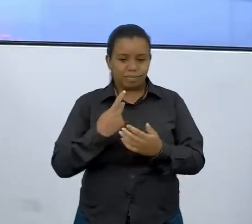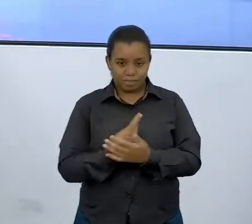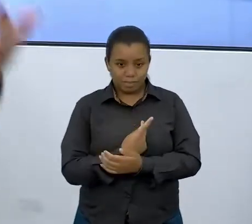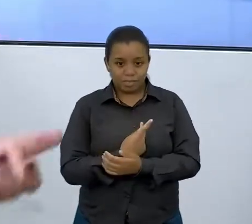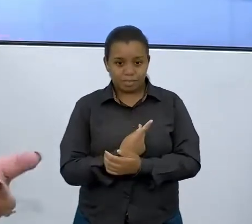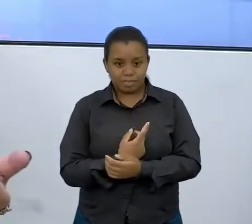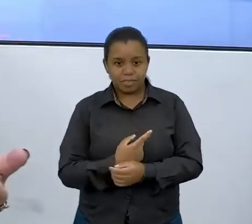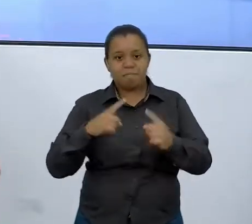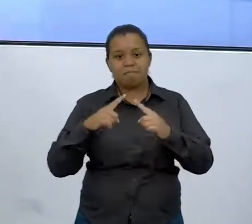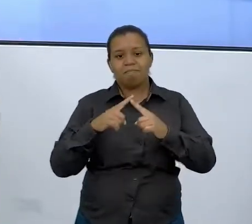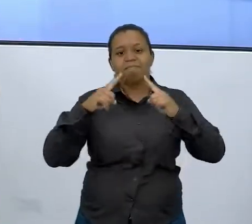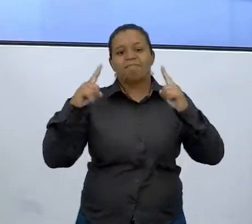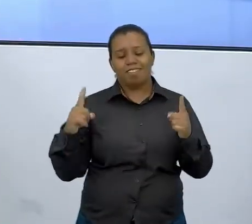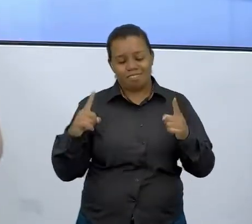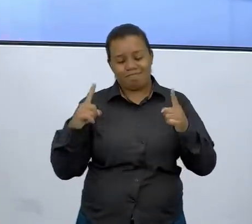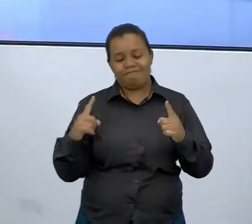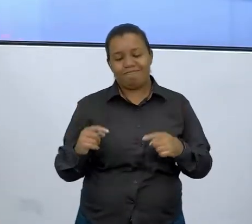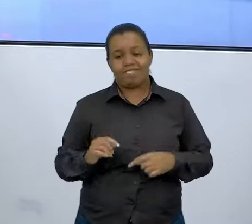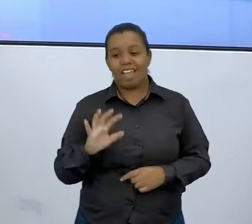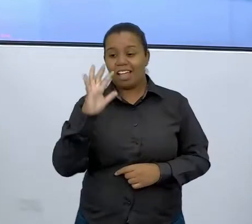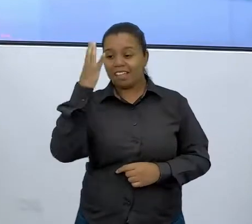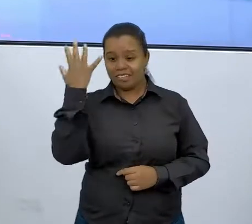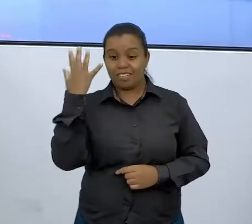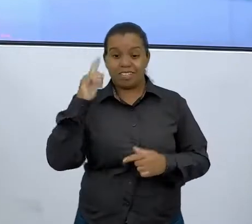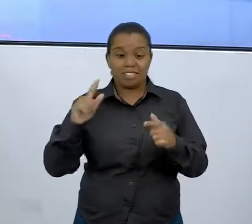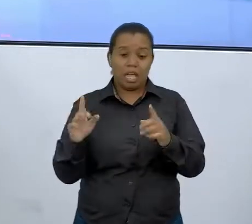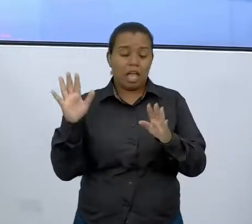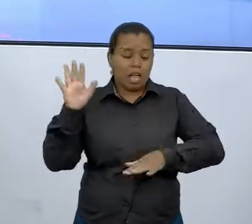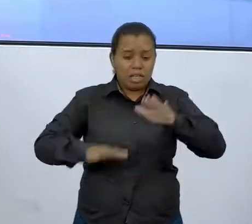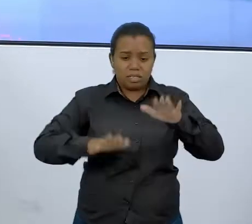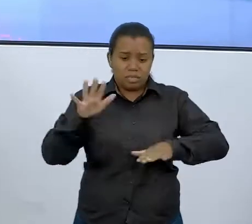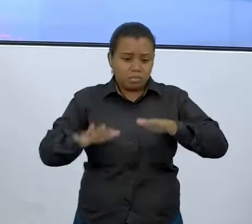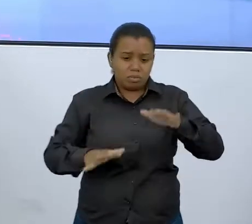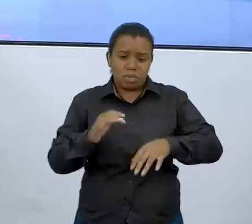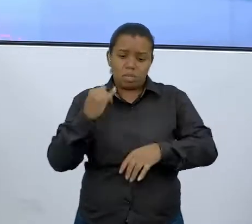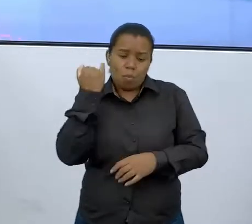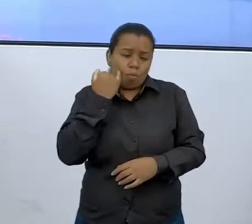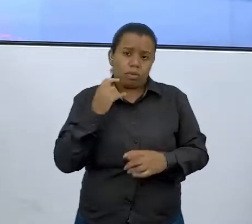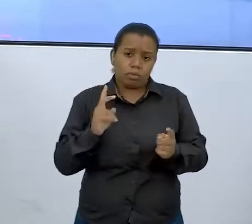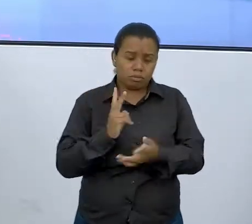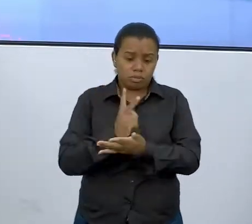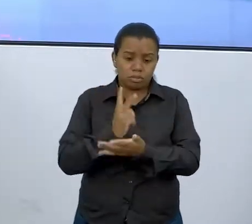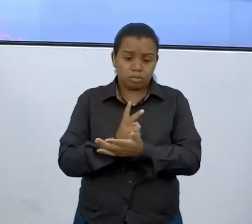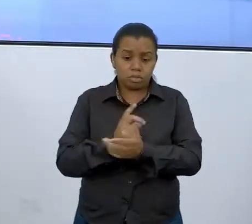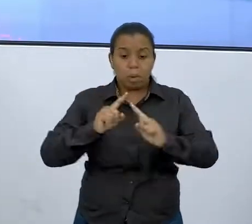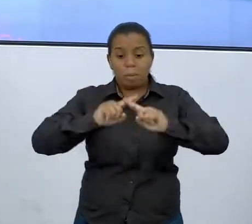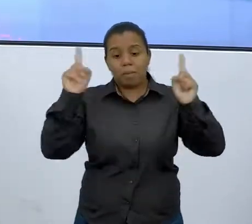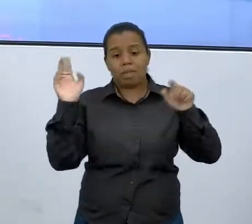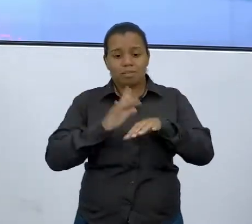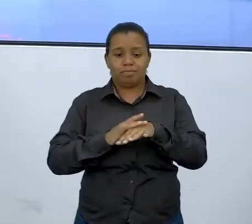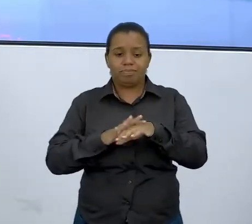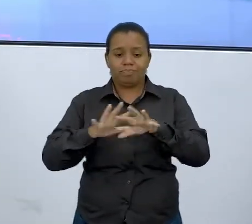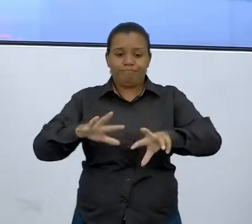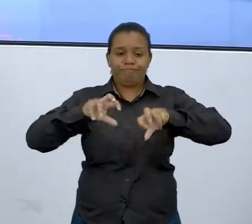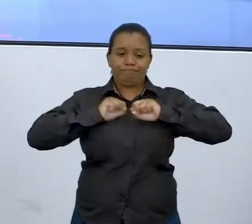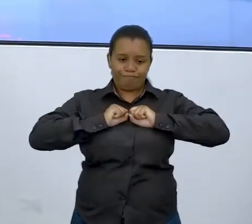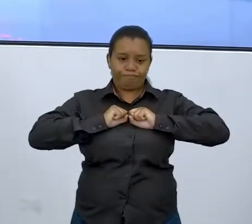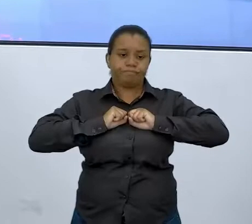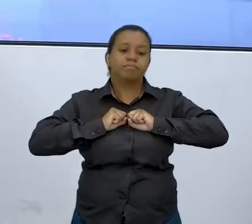peso, mas ela ganha com isso problemas de saúde, como colesterol, diabetes, enfim. A gente viu também a